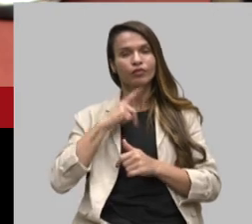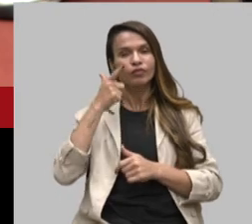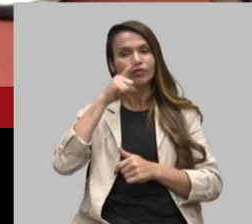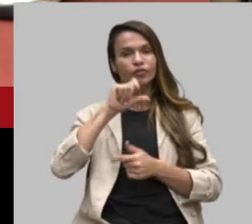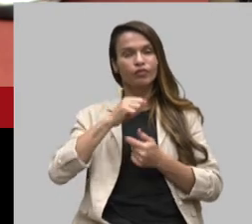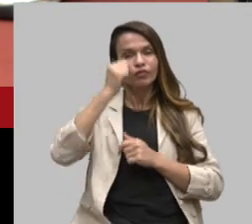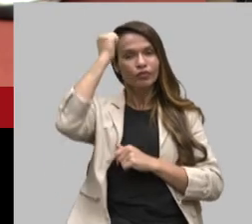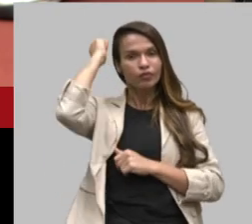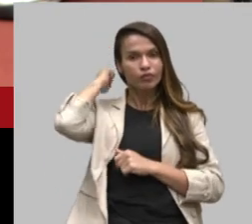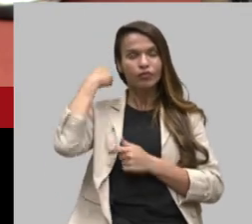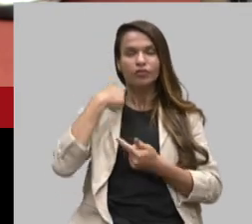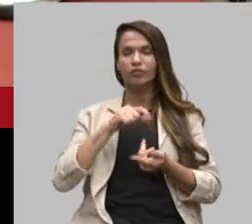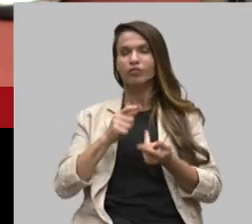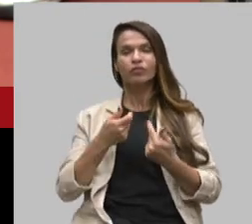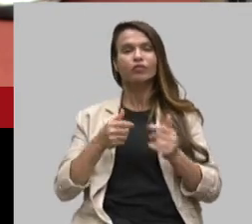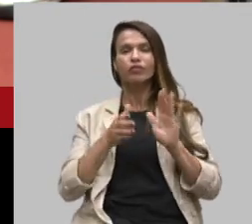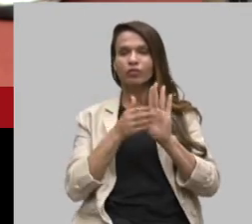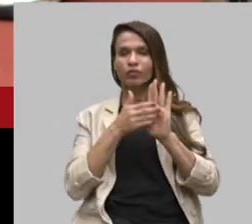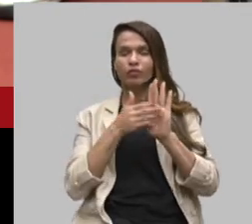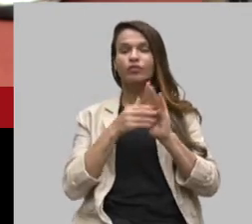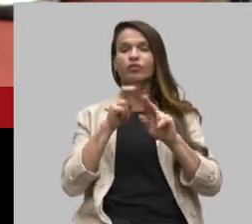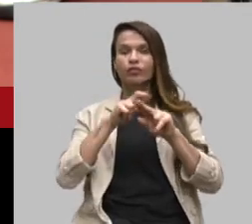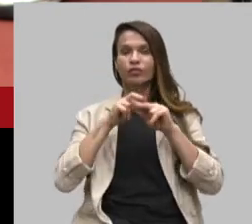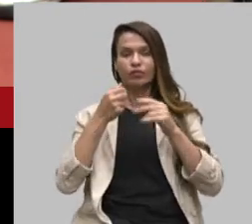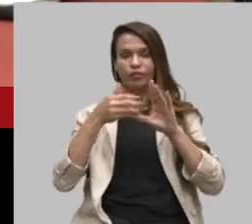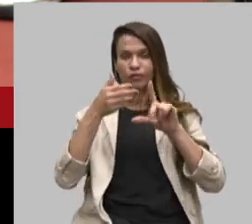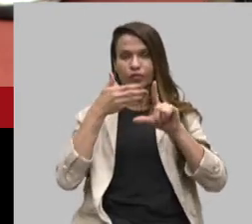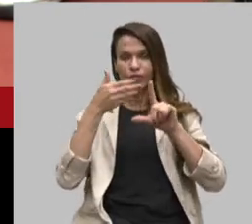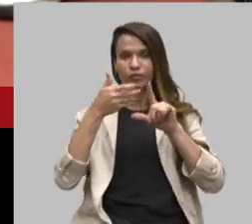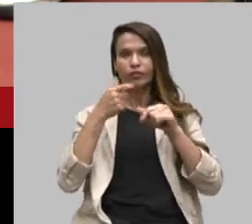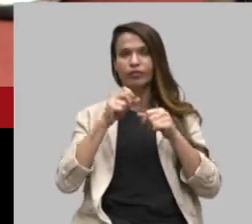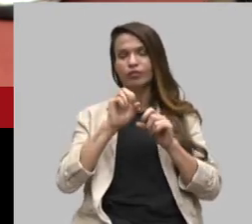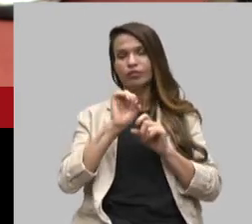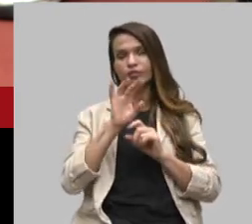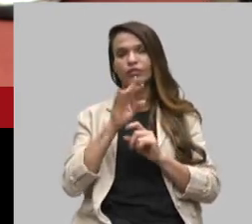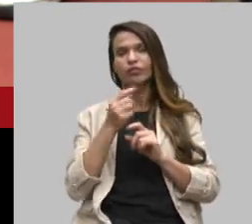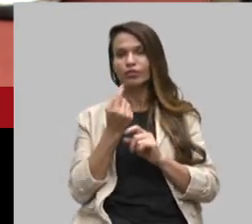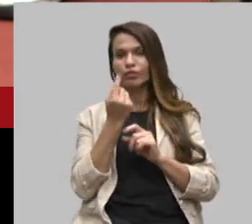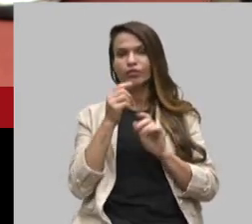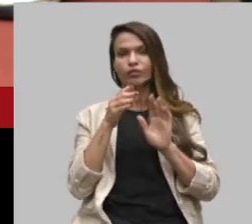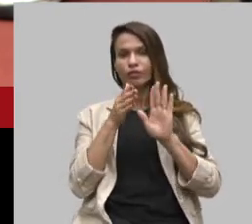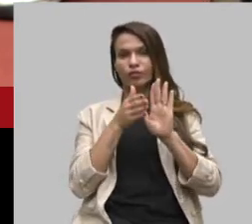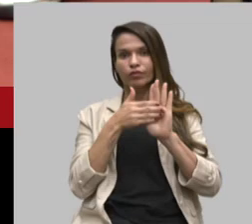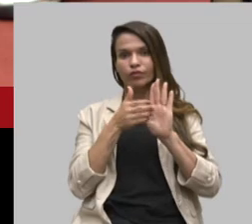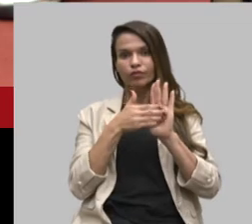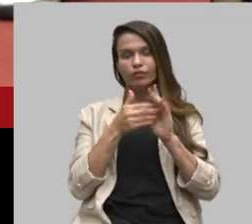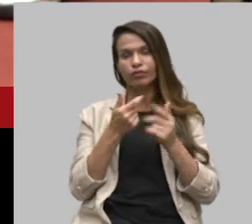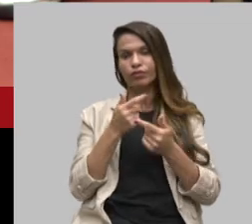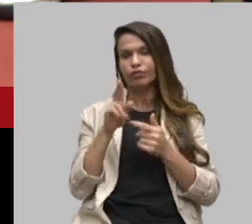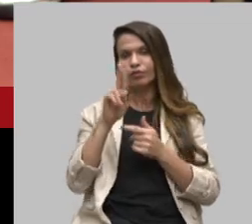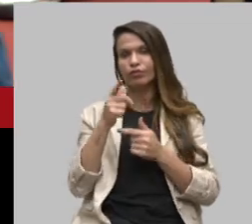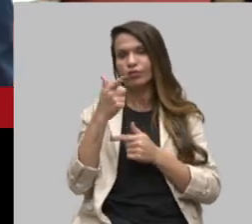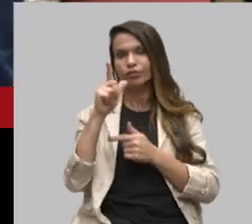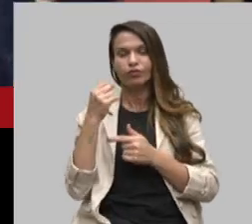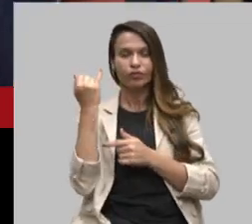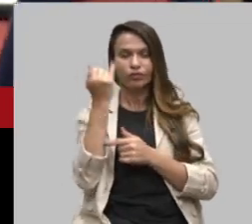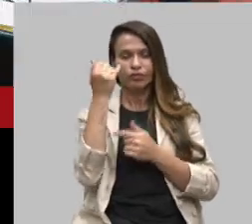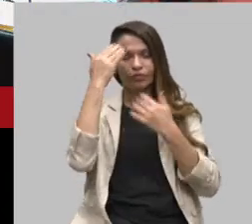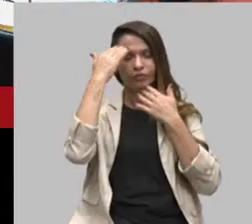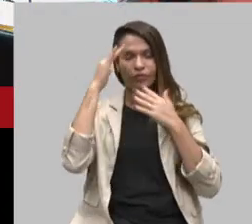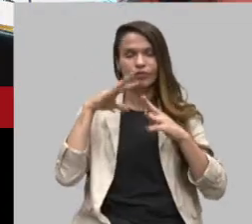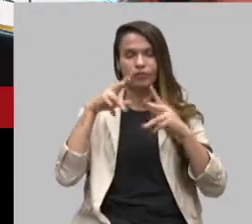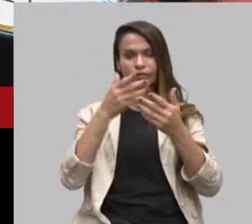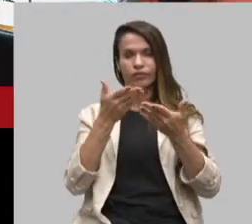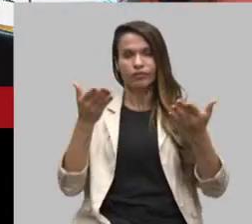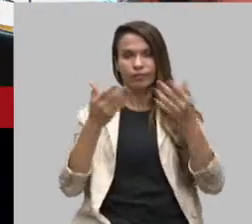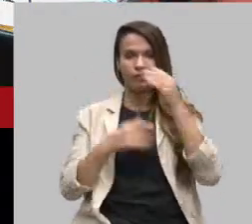proposta exatamente por essa plataforma estaríamos apenas gastando uma proposta e deixando de priorizar alguma outra que seria importante muito obrigado a todos